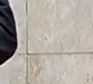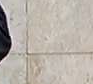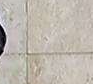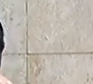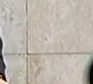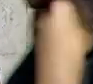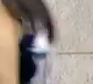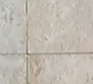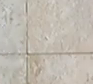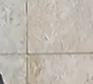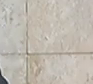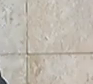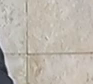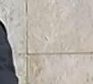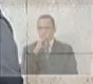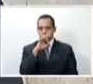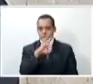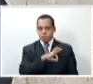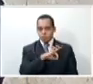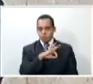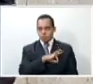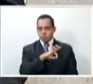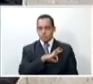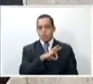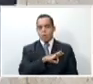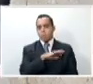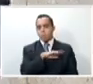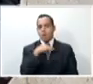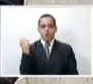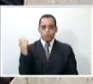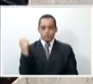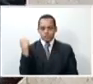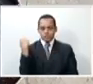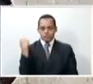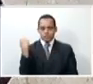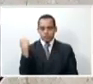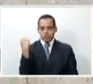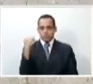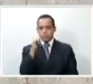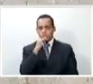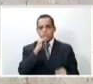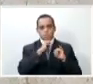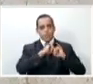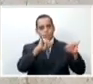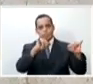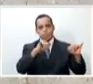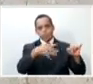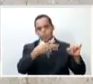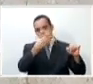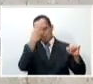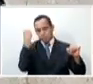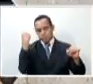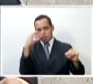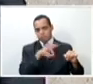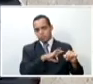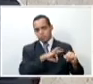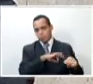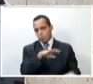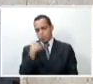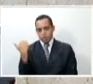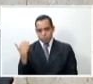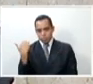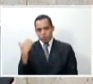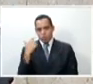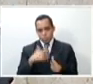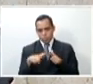é na morte de policiais. A imprensa, ela grita, ela noticia, mas passa uma semana, tem uma outra história, eles esquecem de um problema sério que nós temos no